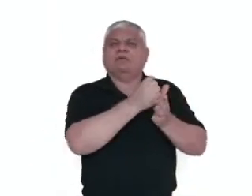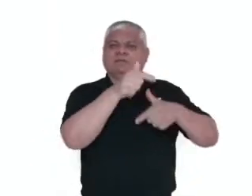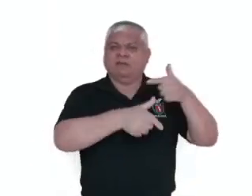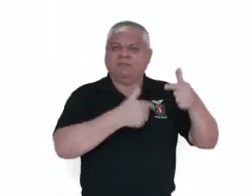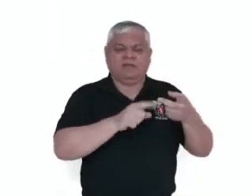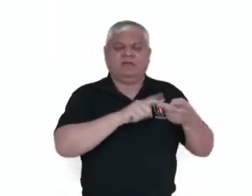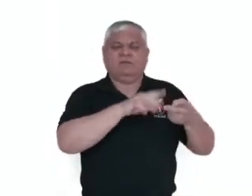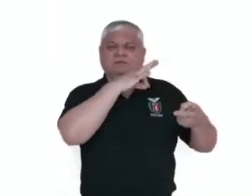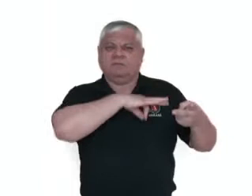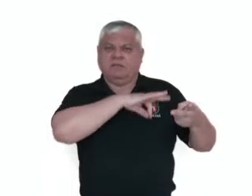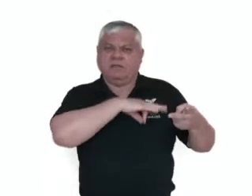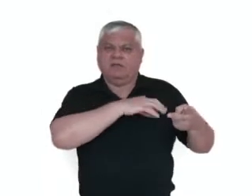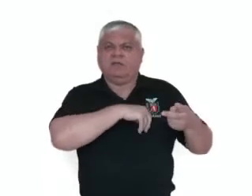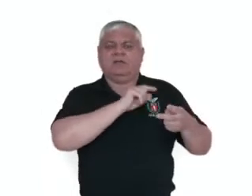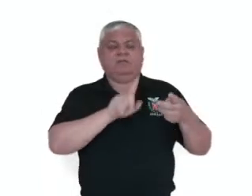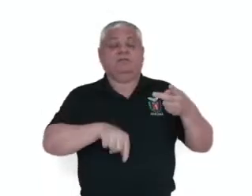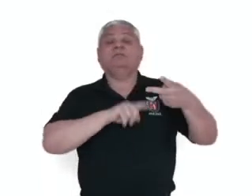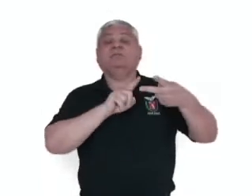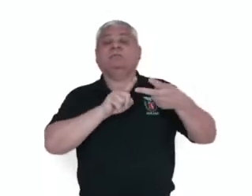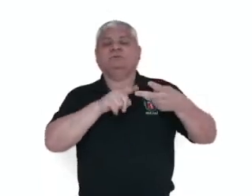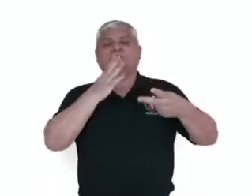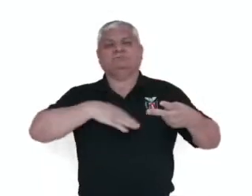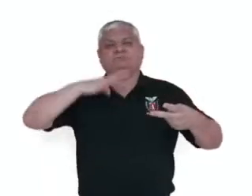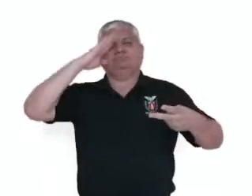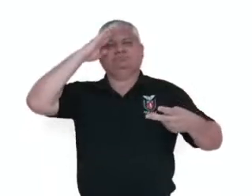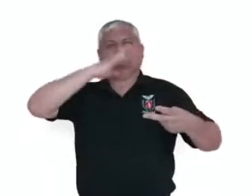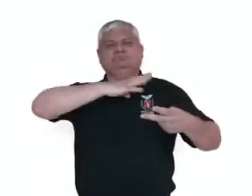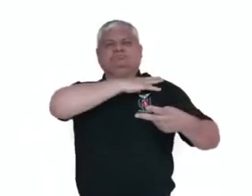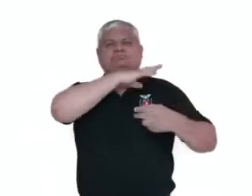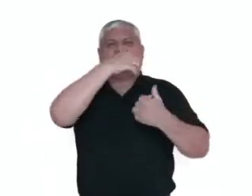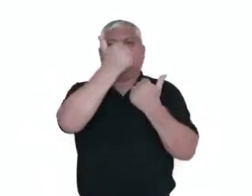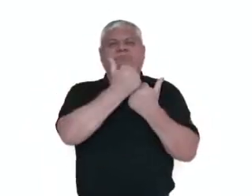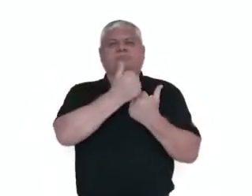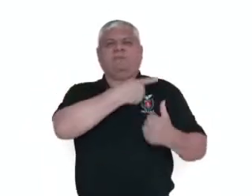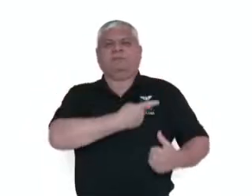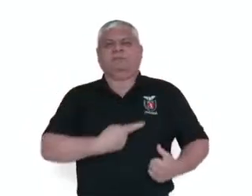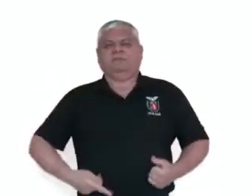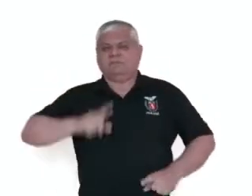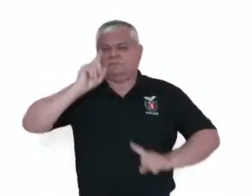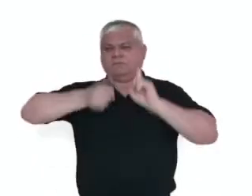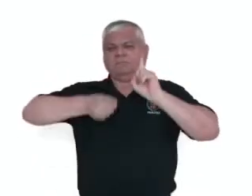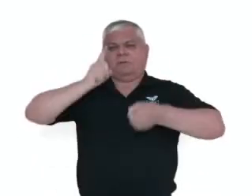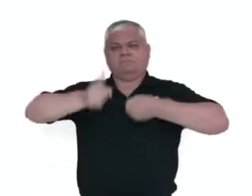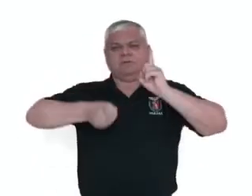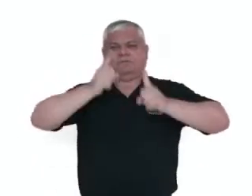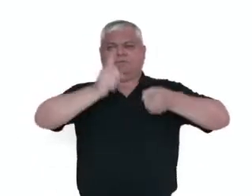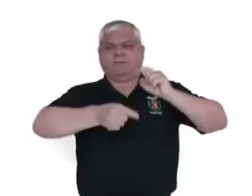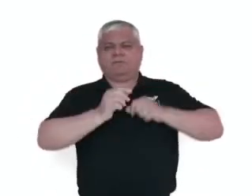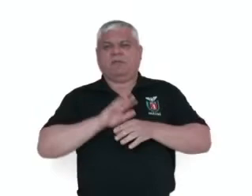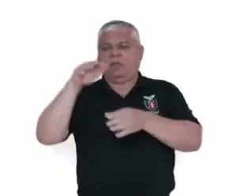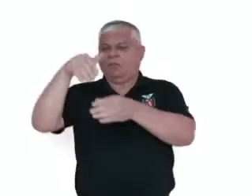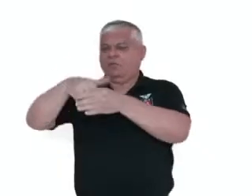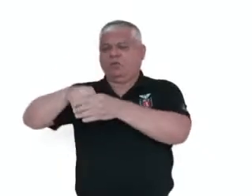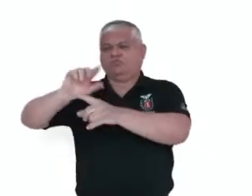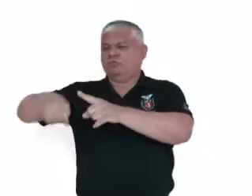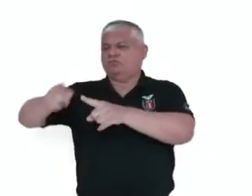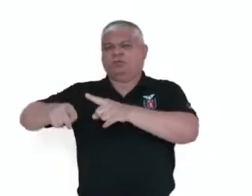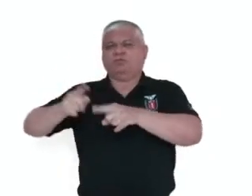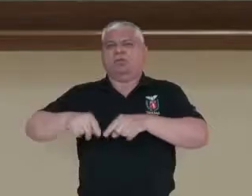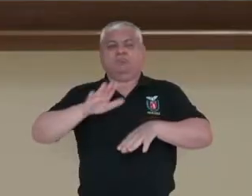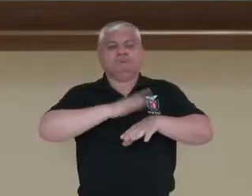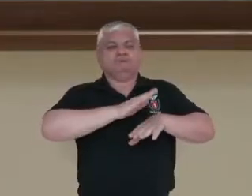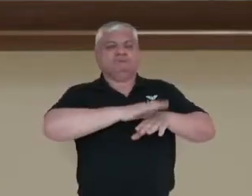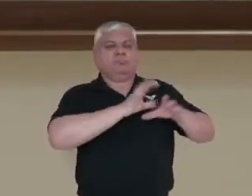ditadura militar, com os direitos políticos sendo um pouco desprestigiados, com um processo aí